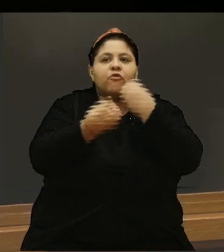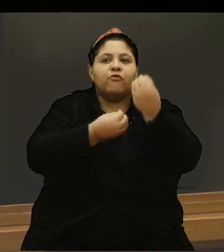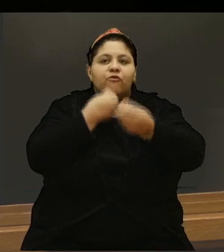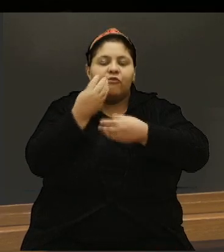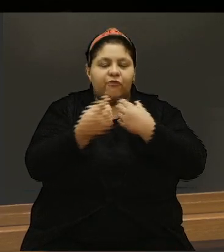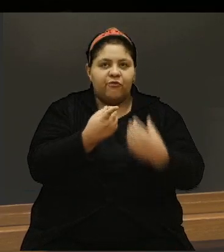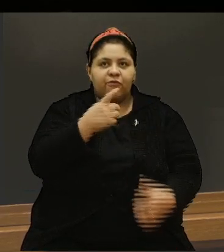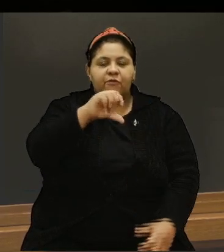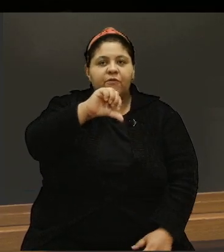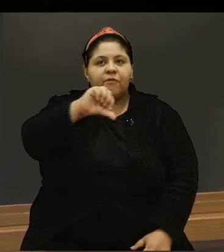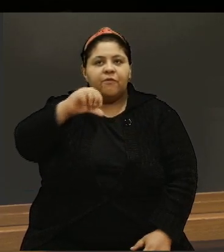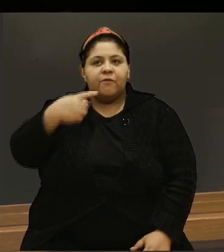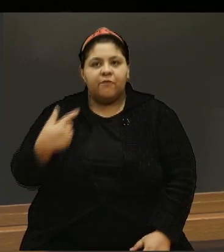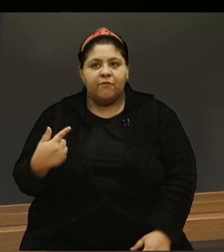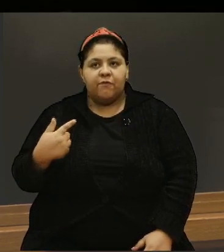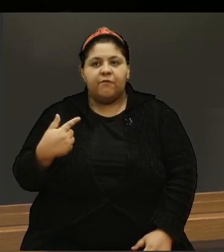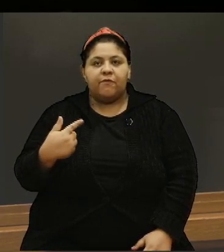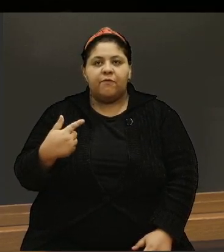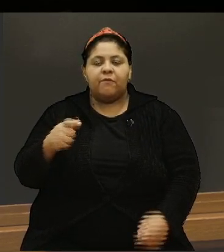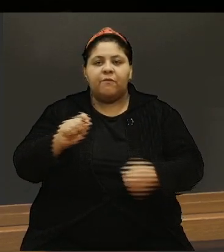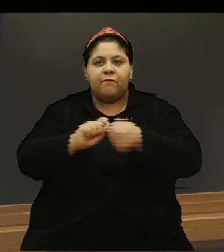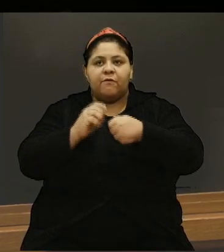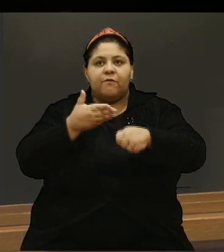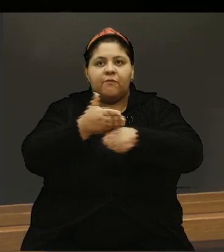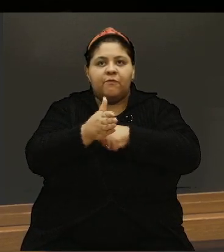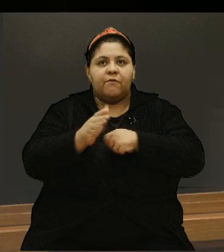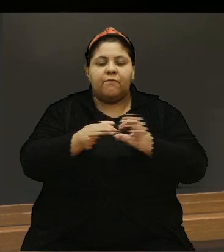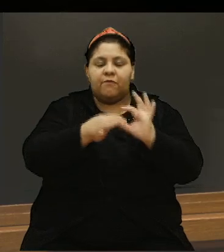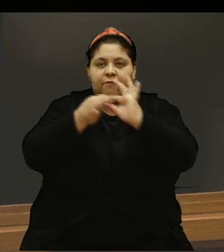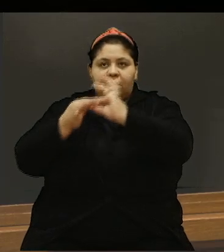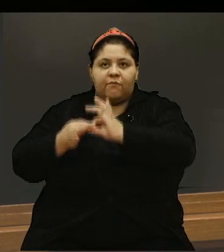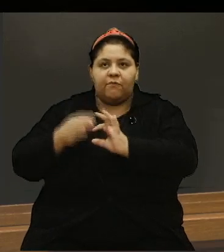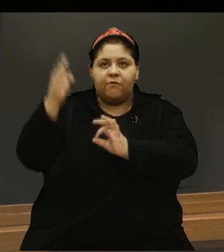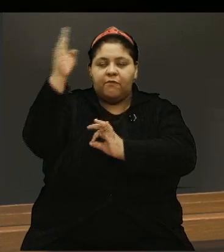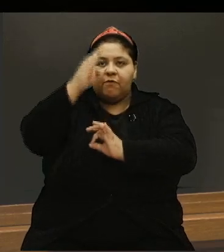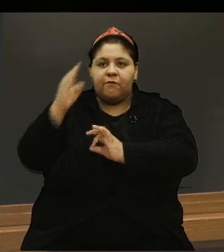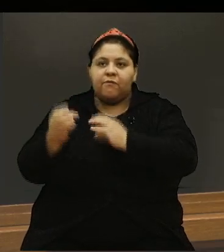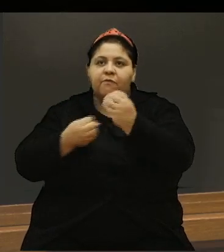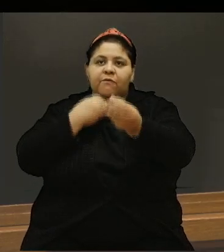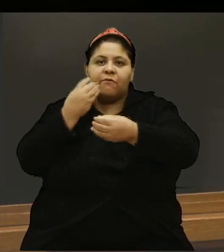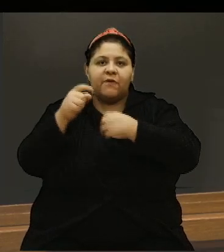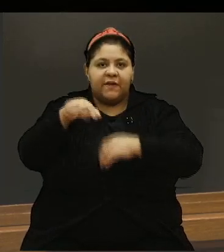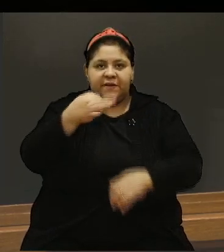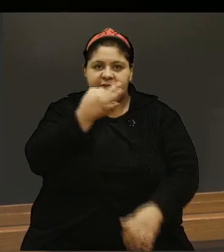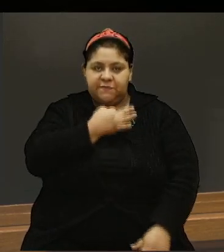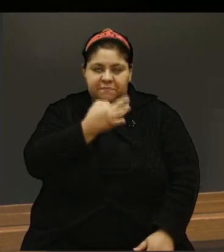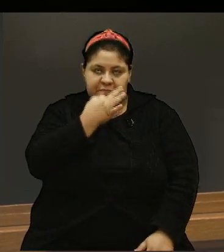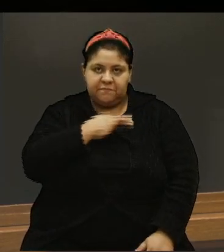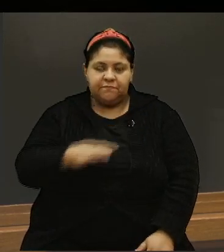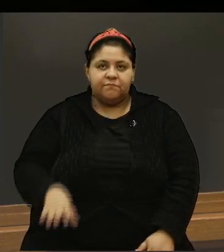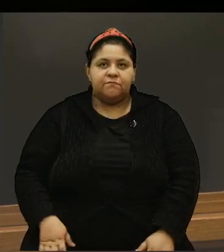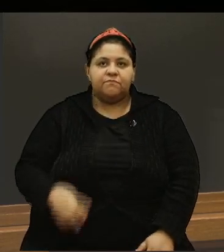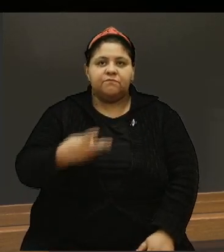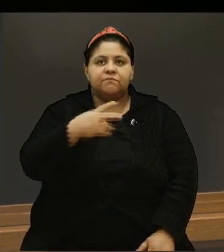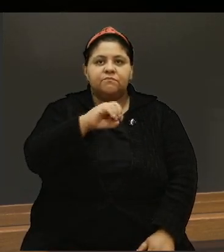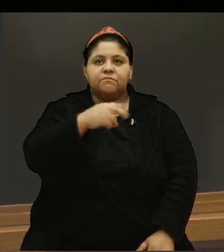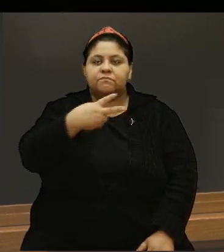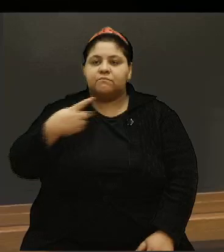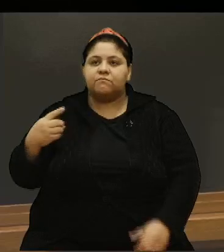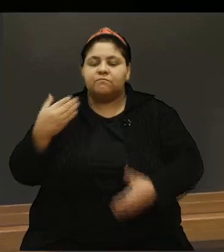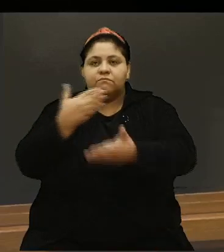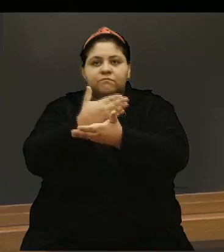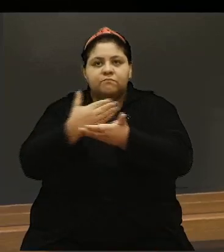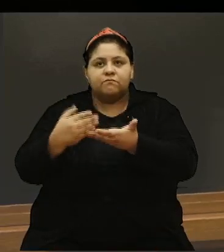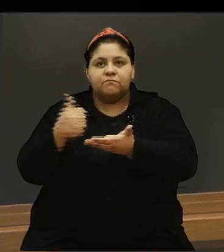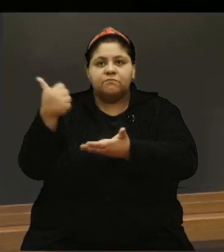em 1997, passou a integrar a União Brasileira de Trovadores, Seção Caxias do Sul. Em 2021, lançou seu